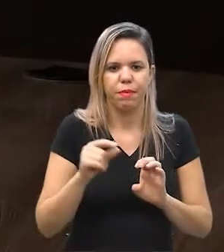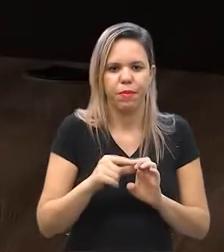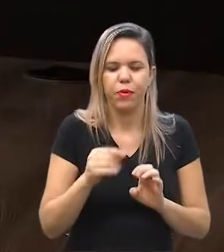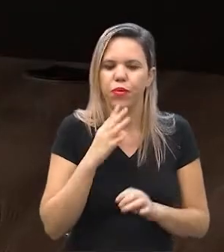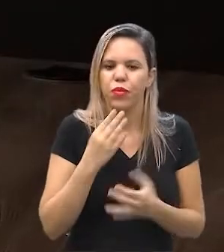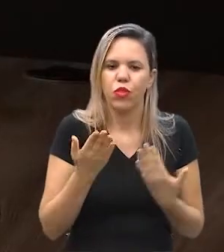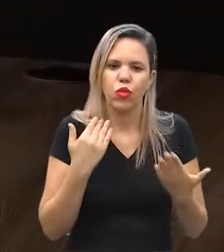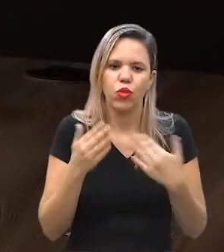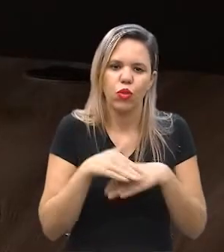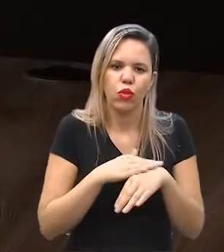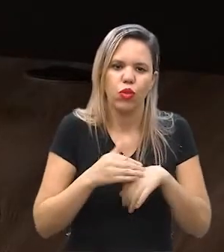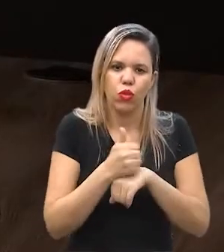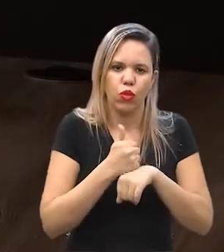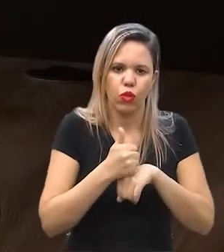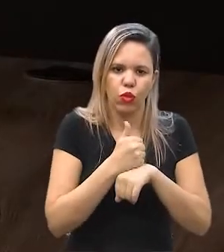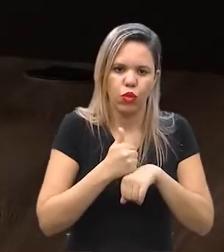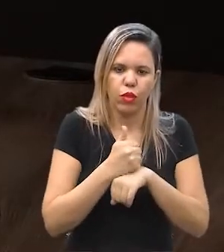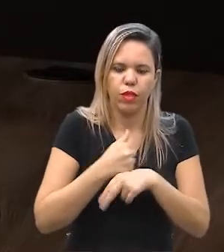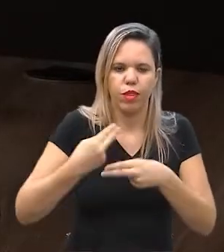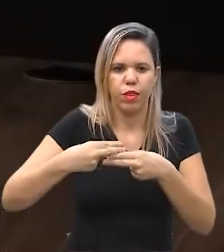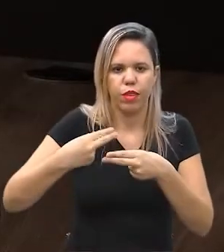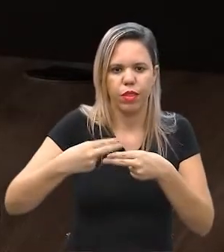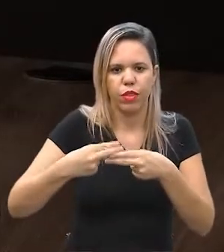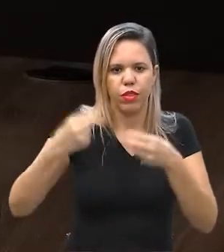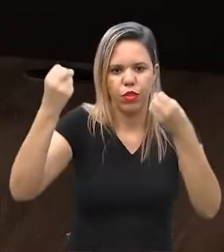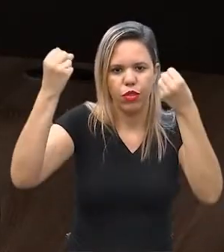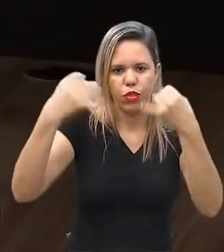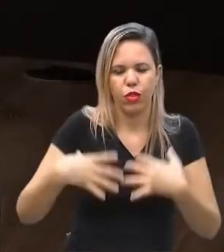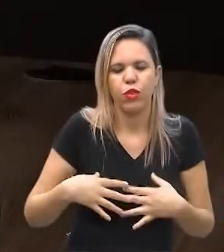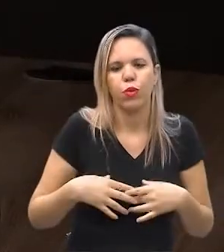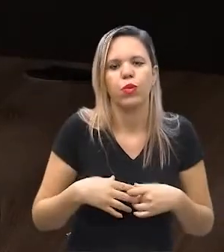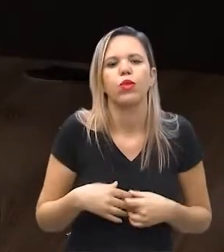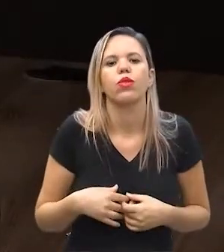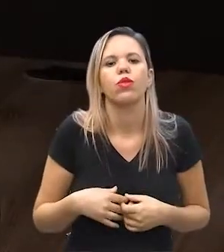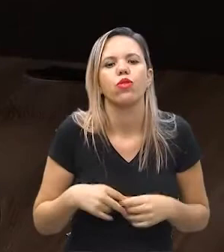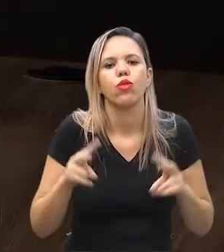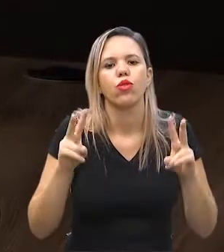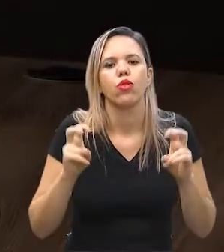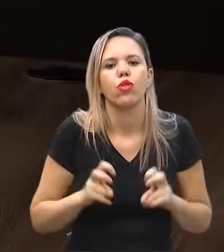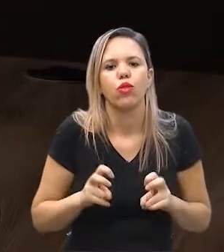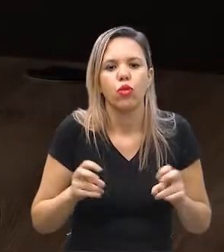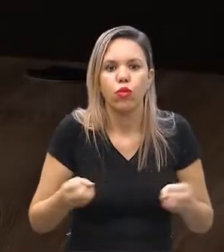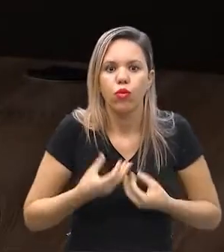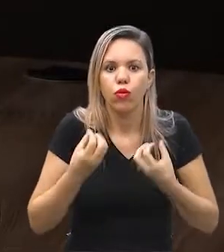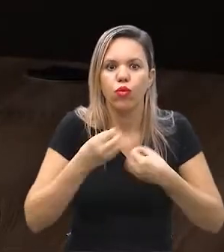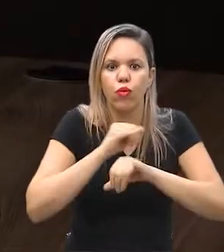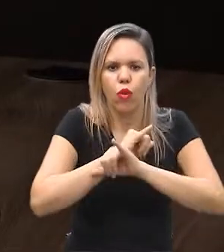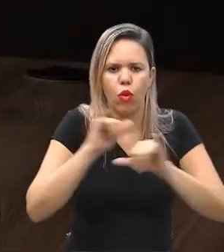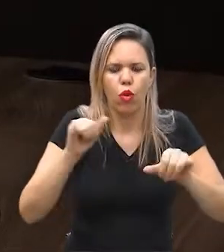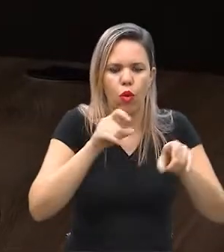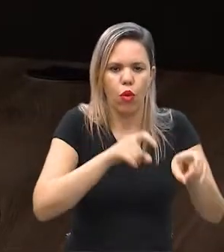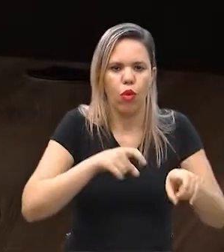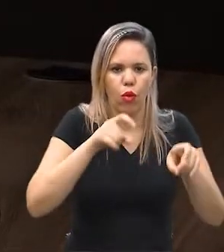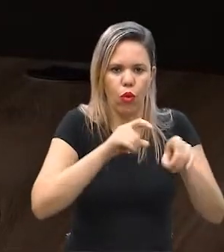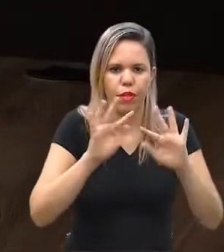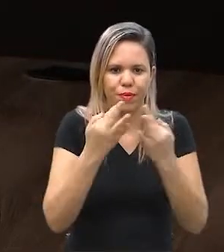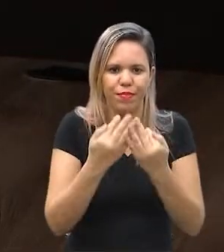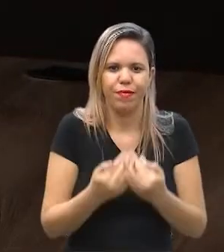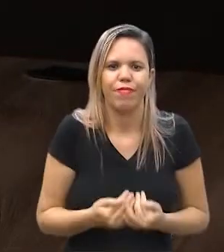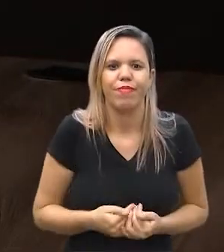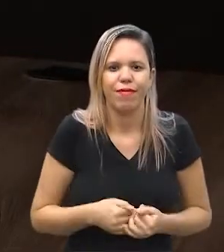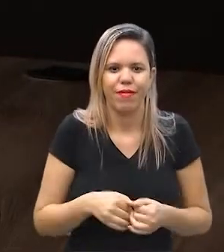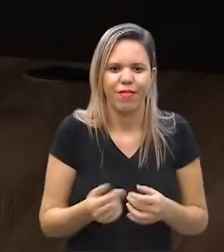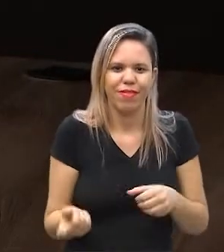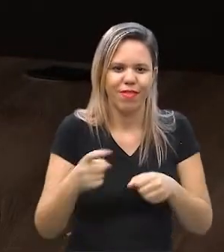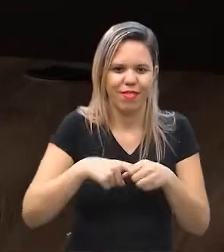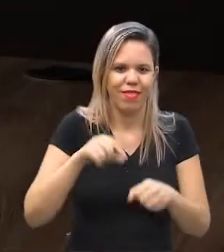vai conversar com um especialista do Sebrae, falando justamente sobre essa questão de fomentar a agricultura familiar.